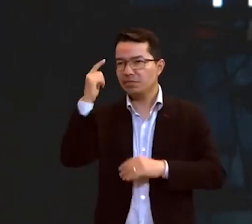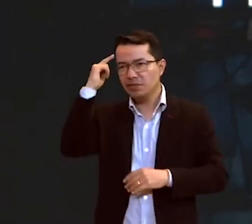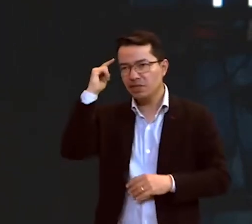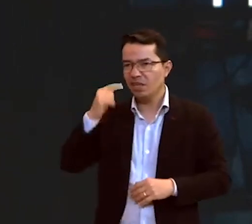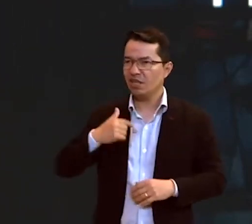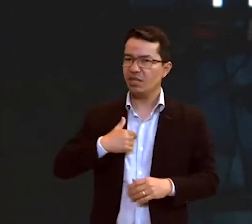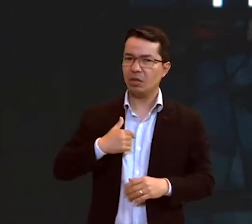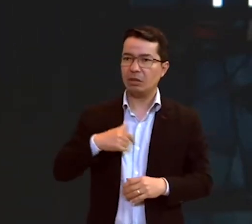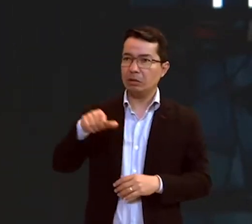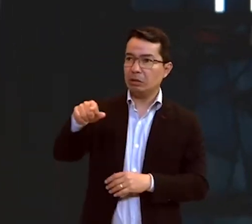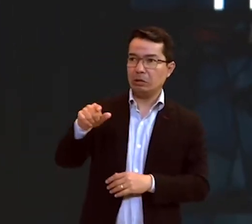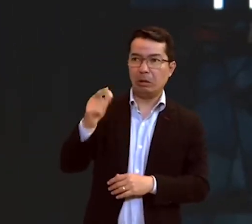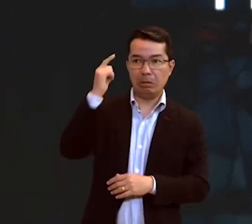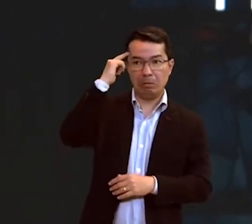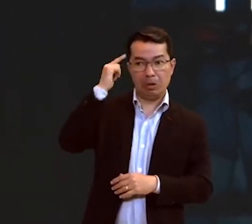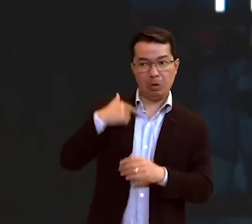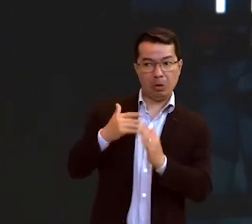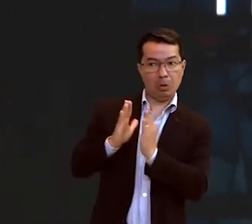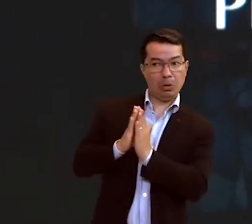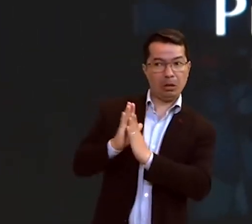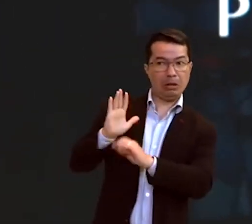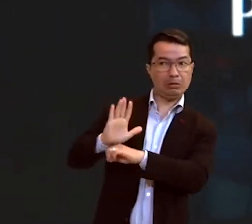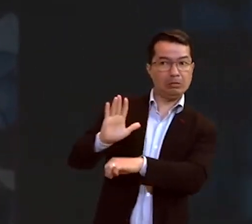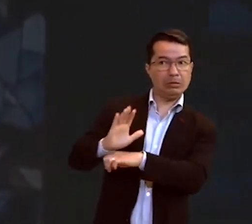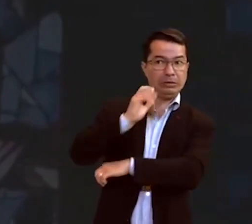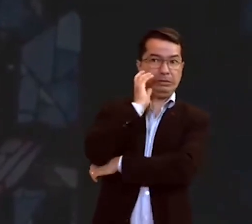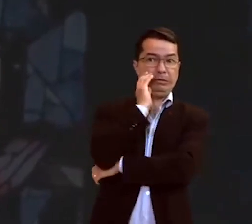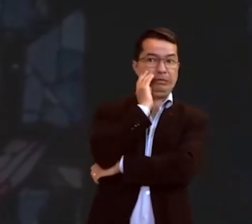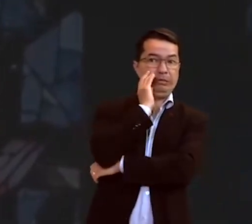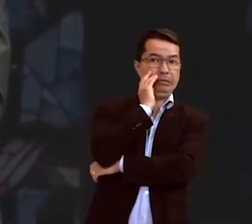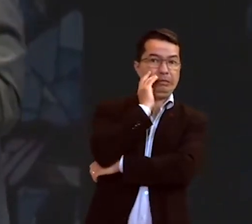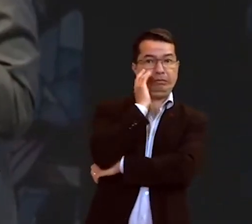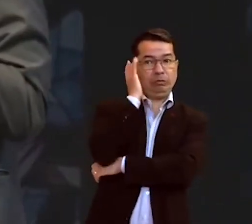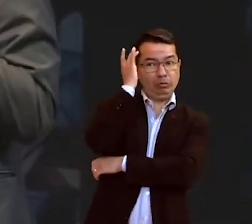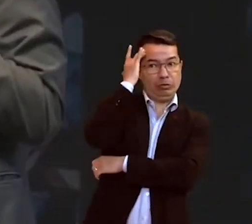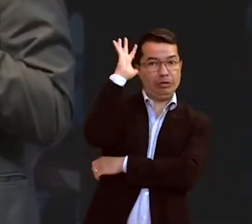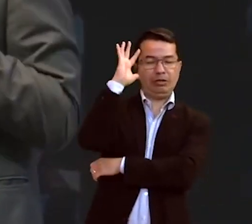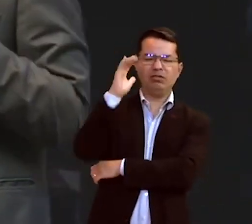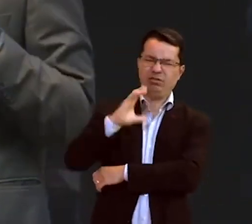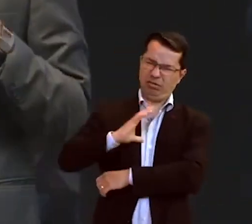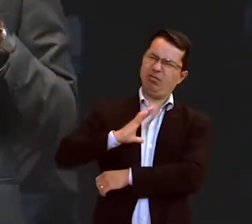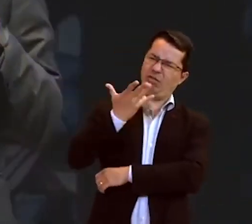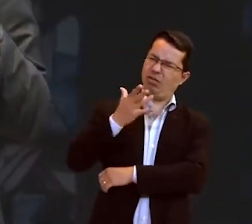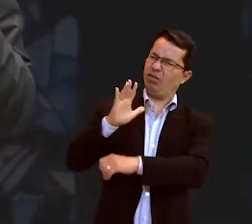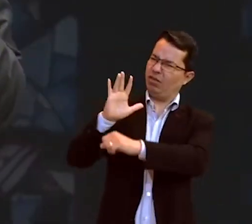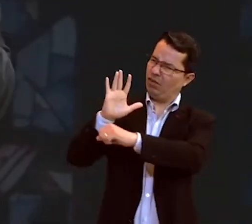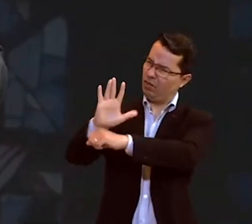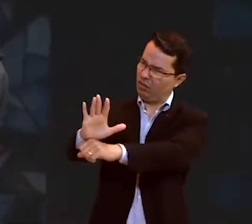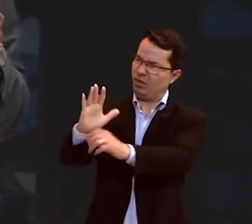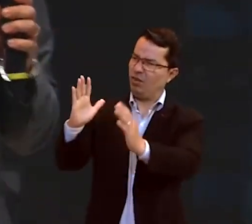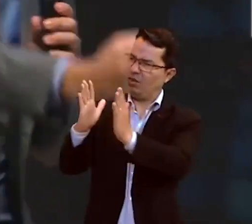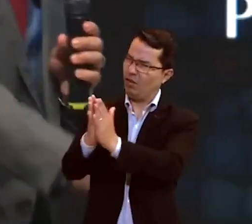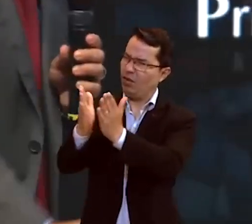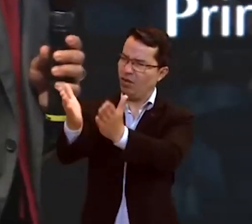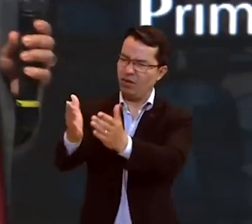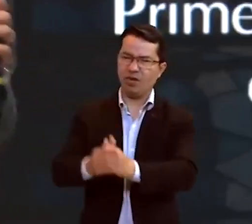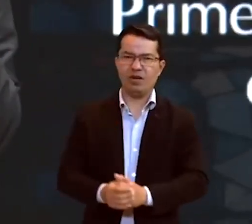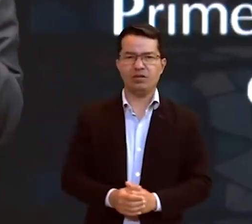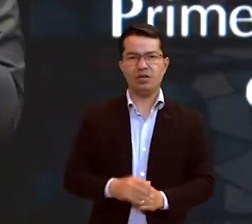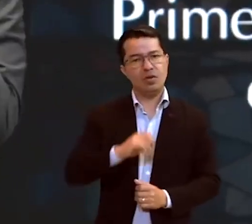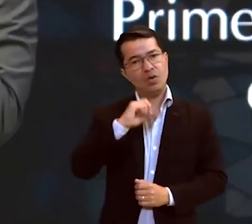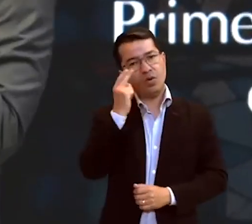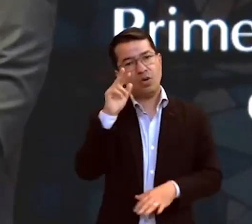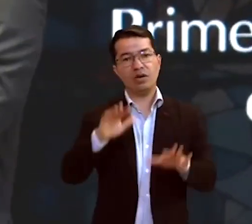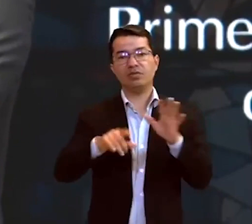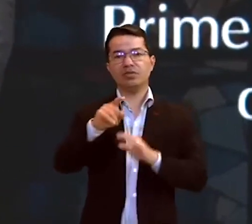pensar nada. É irmão e vai orar para que a graça de Deus se manifeste. É a gente abrir o coração e falar assim, olha, meu casamento está passando por